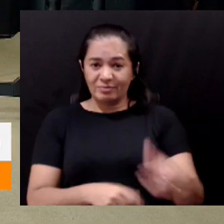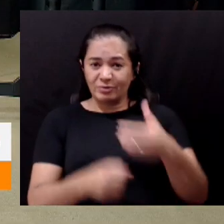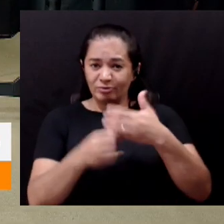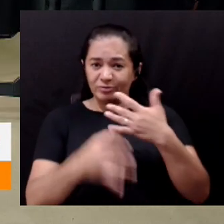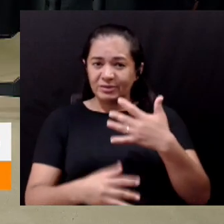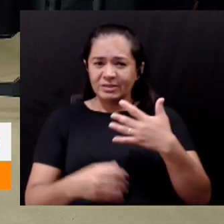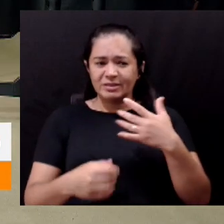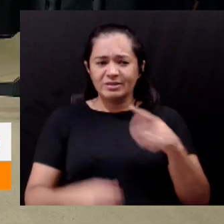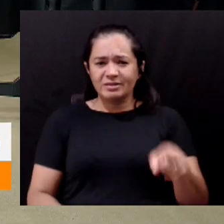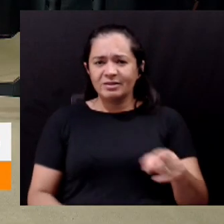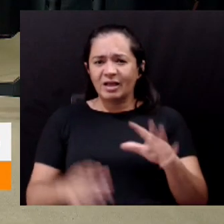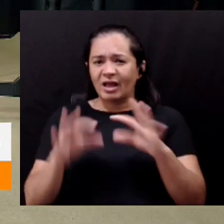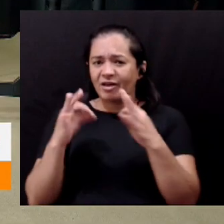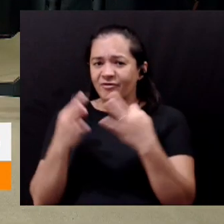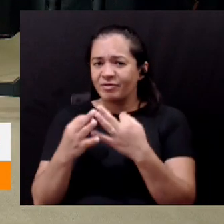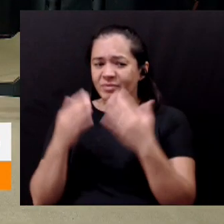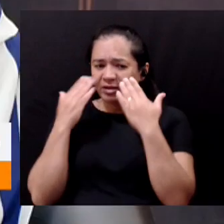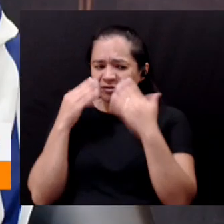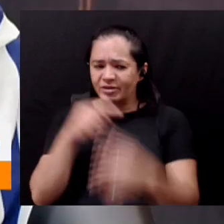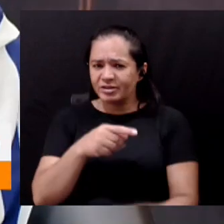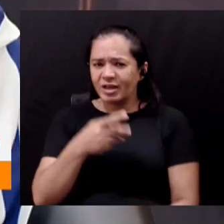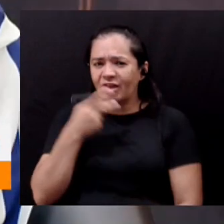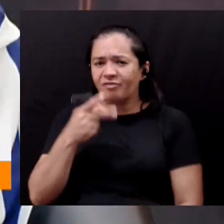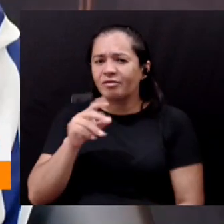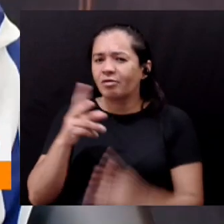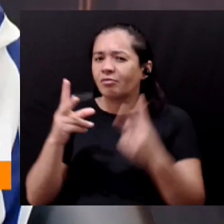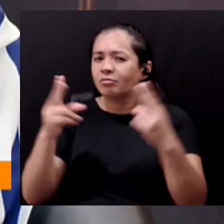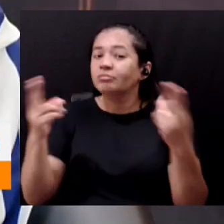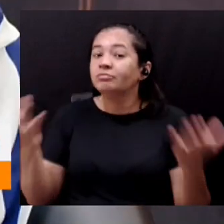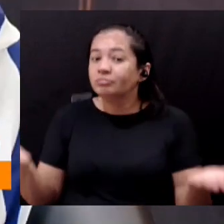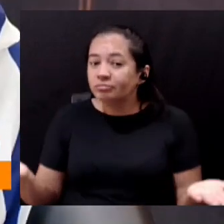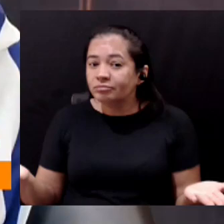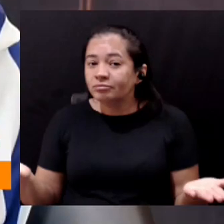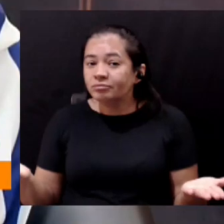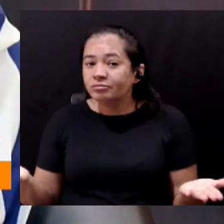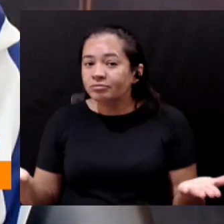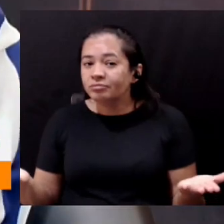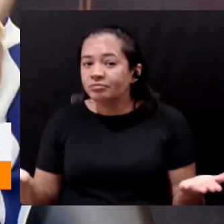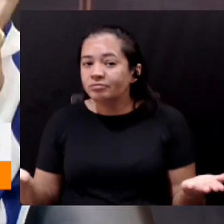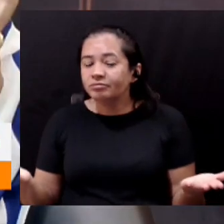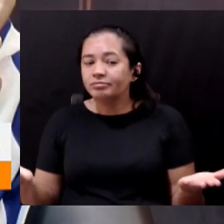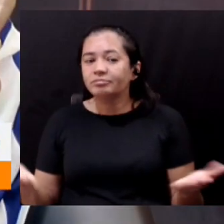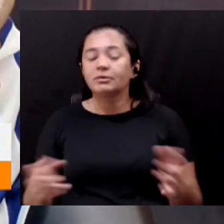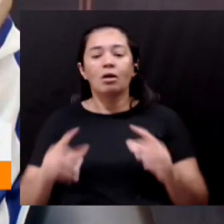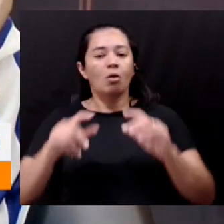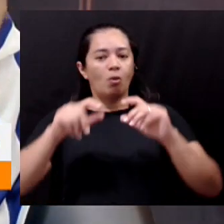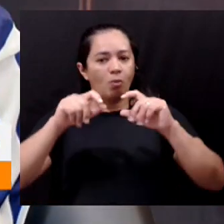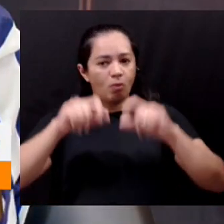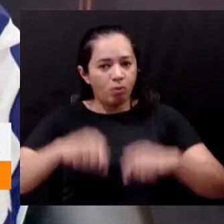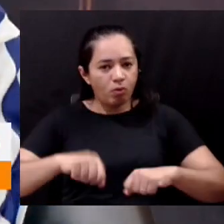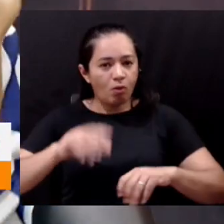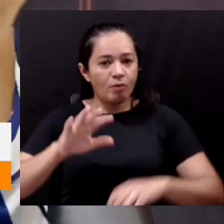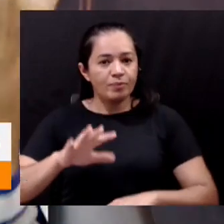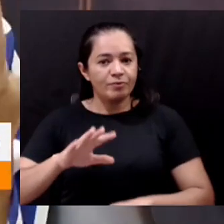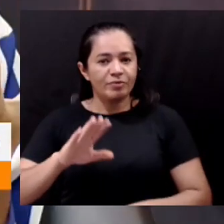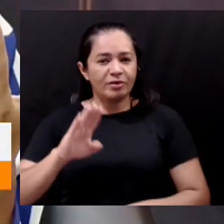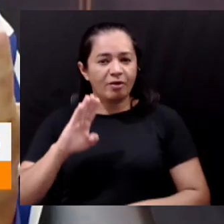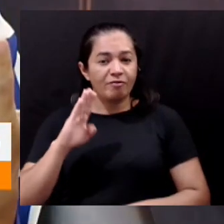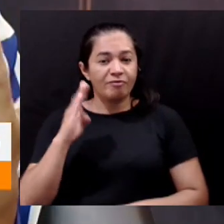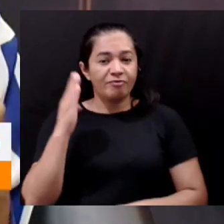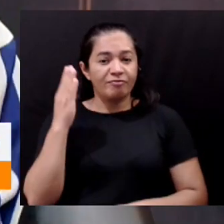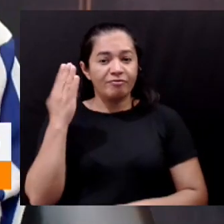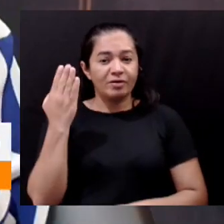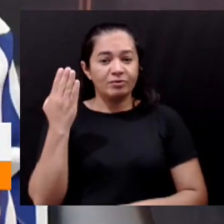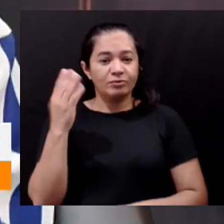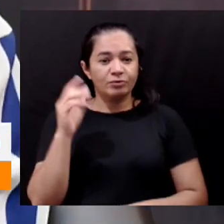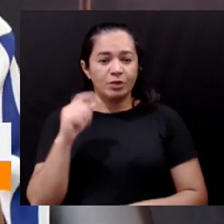mesmo comentário? Exatamente. Né, então, essa possibilidade falsa, né, de que eu vou